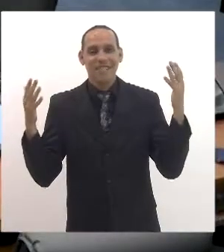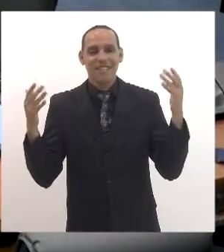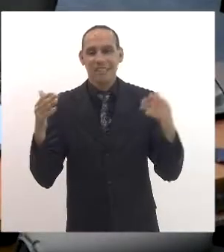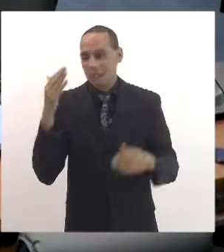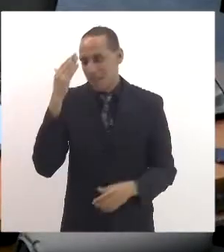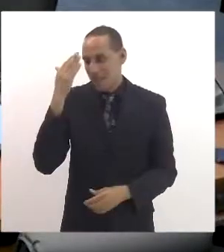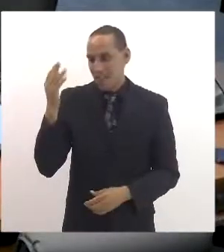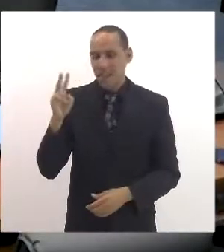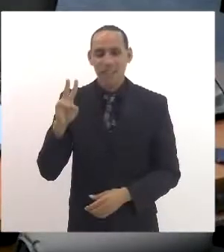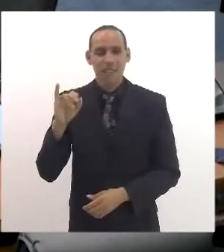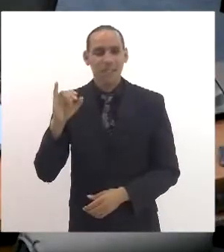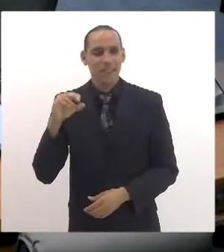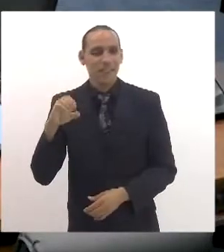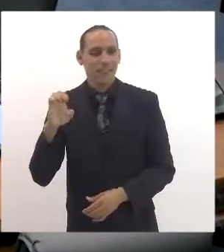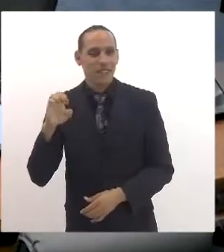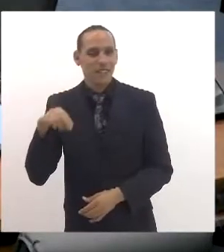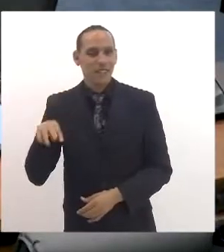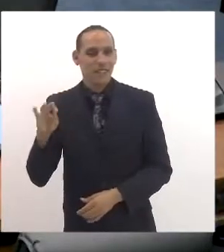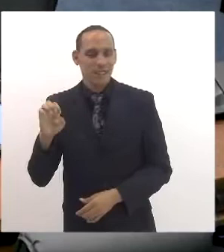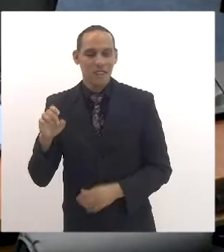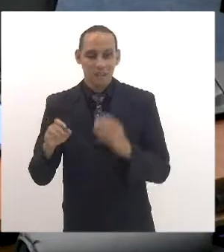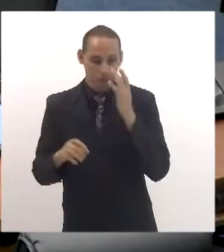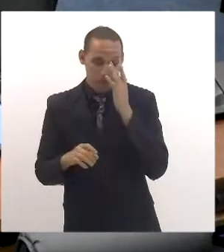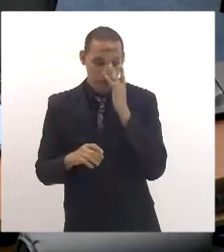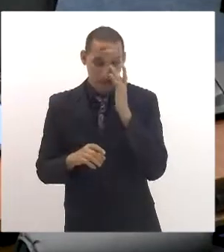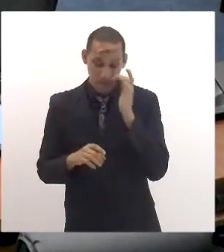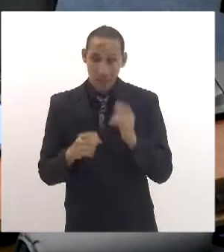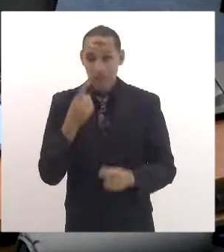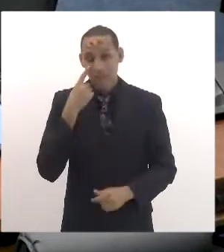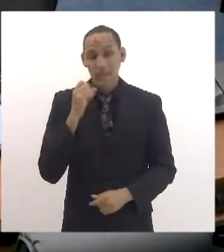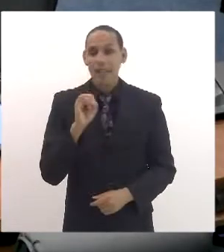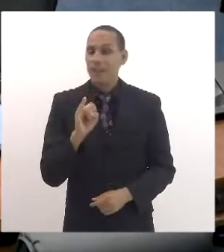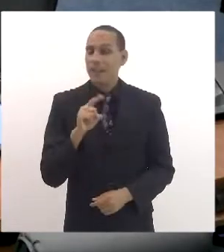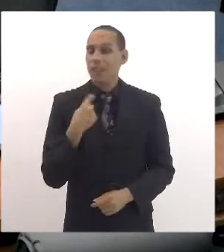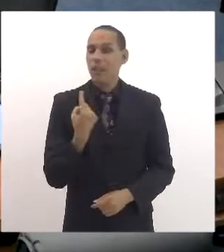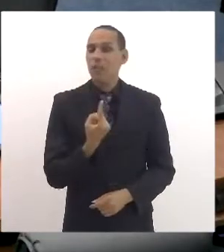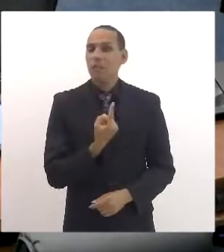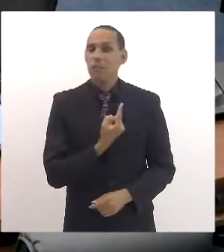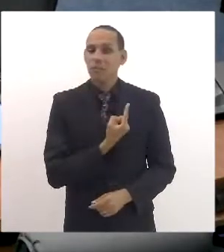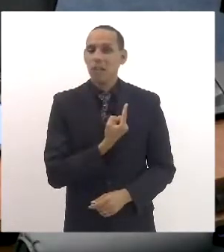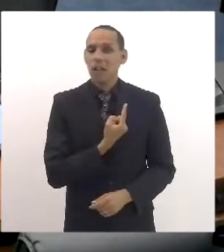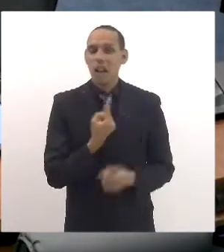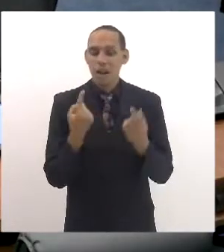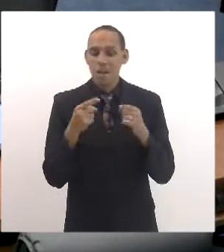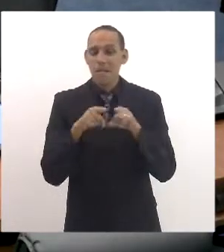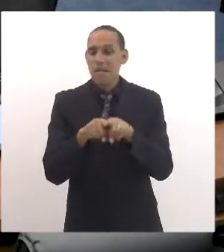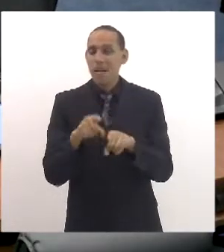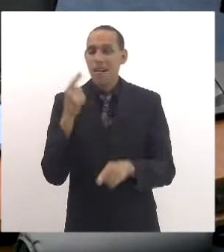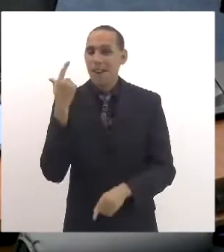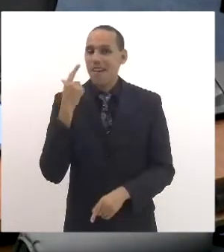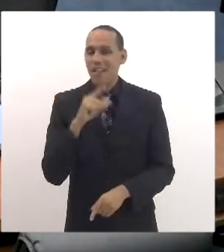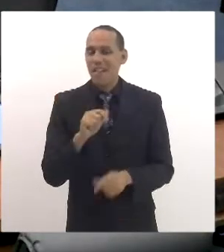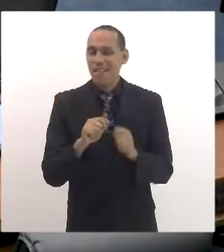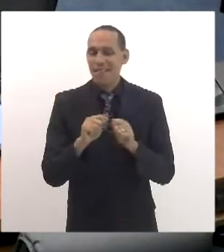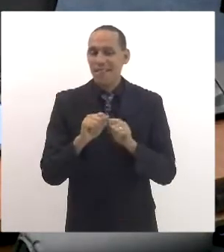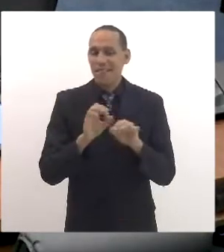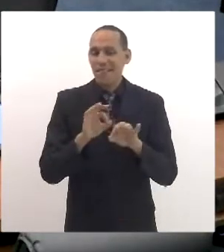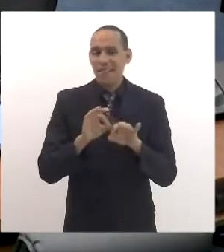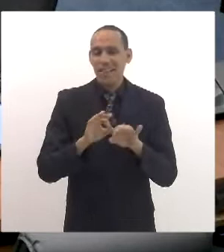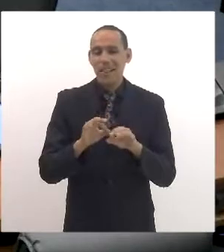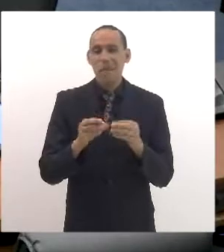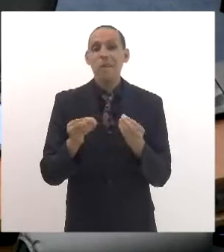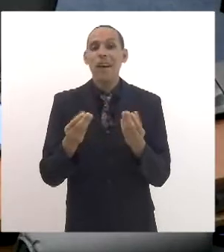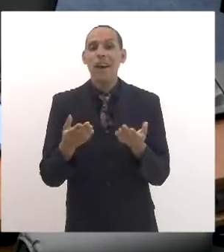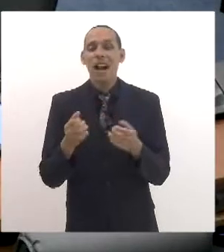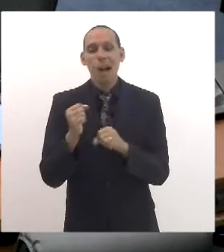Obrigado, Vicente. Vamos ver se a gente faz aquela parceria lá para que a gente possa fazer